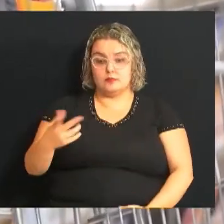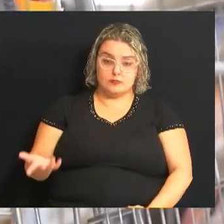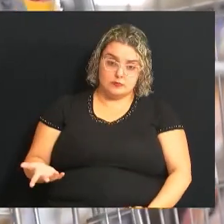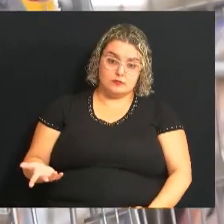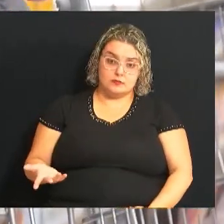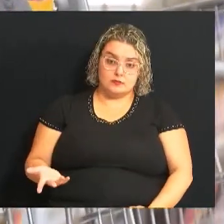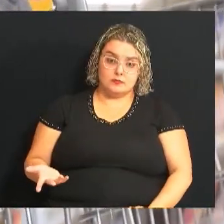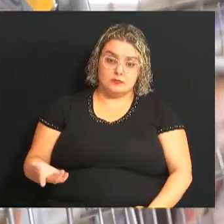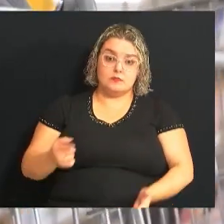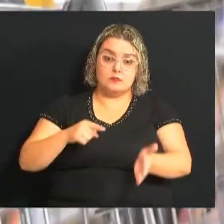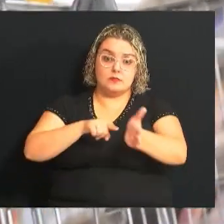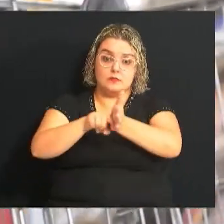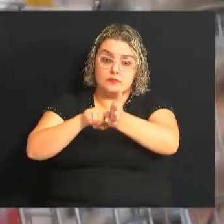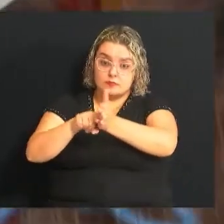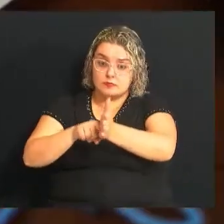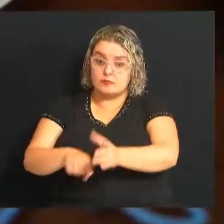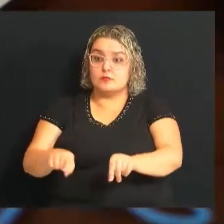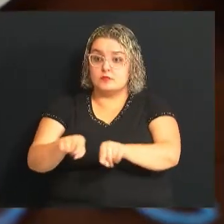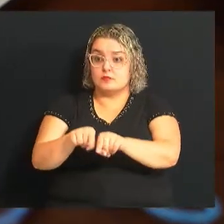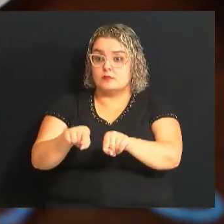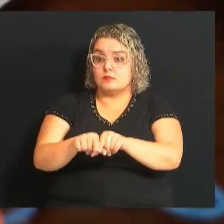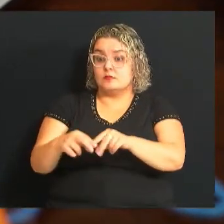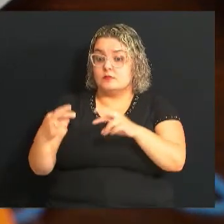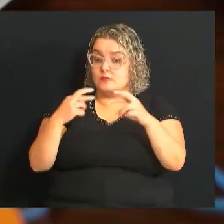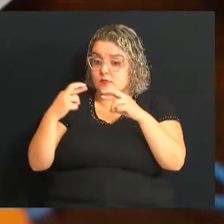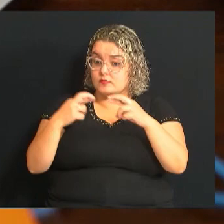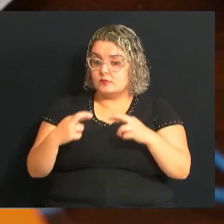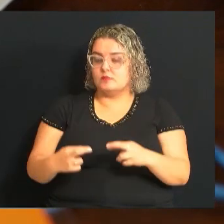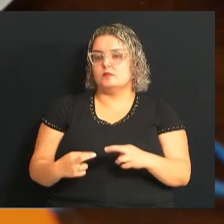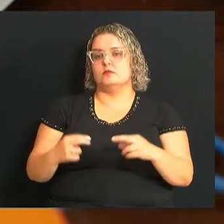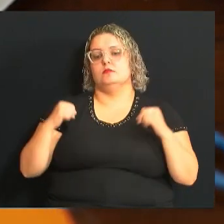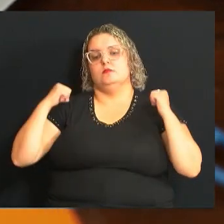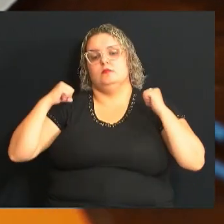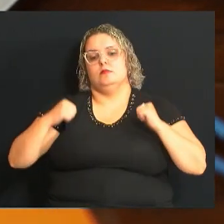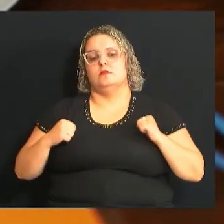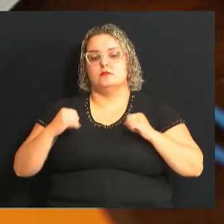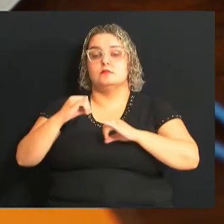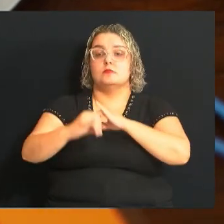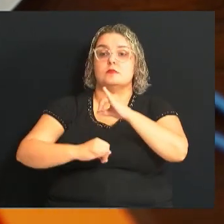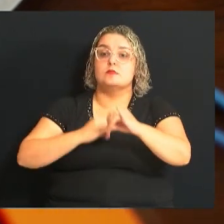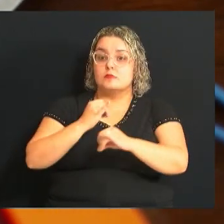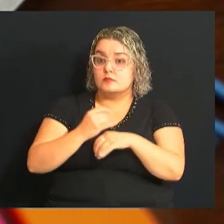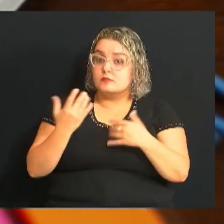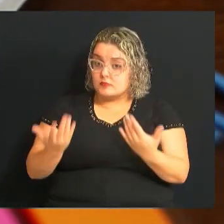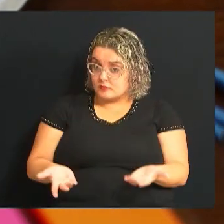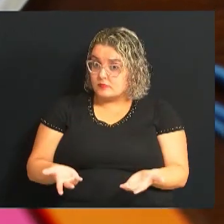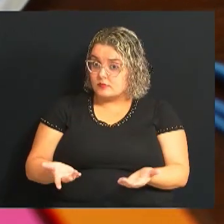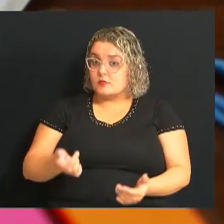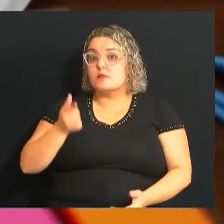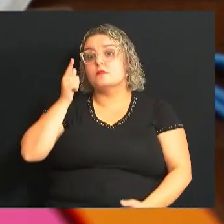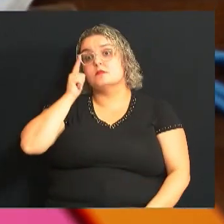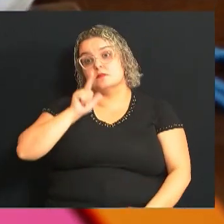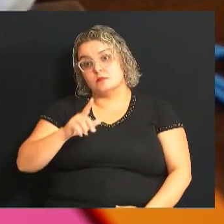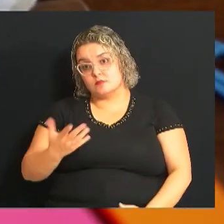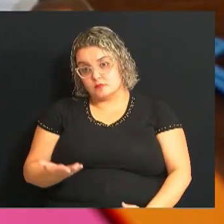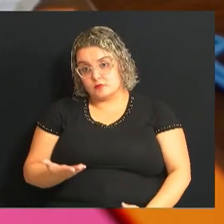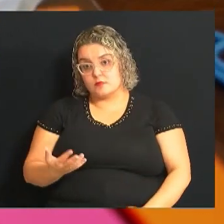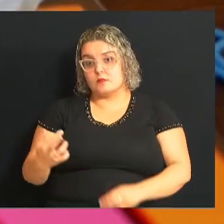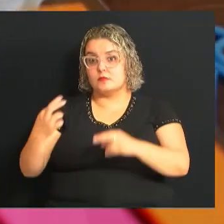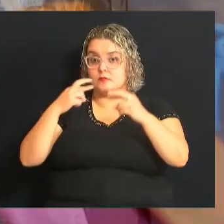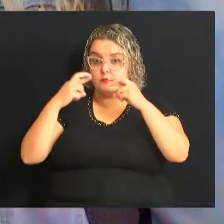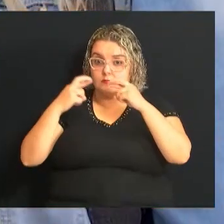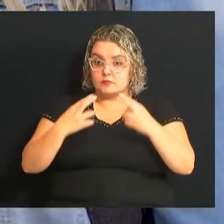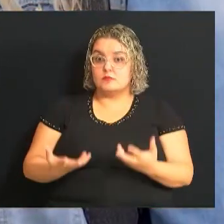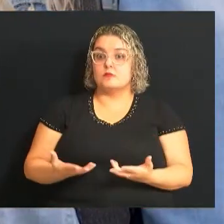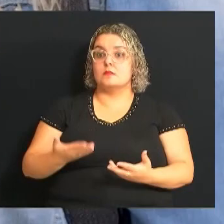E pesquisar também os preços desses mesmos itens na internet. E aí você consegue verificar um melhor